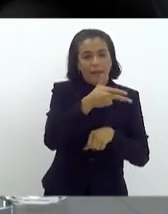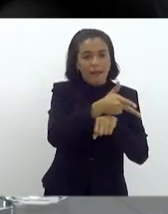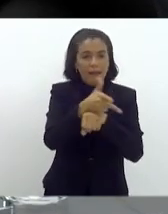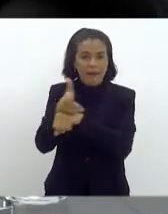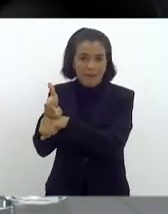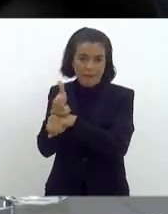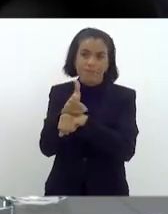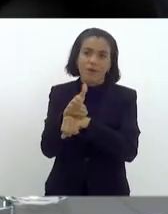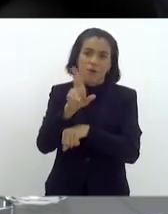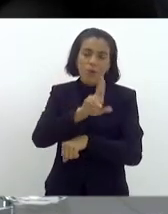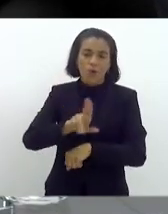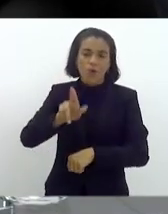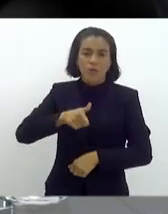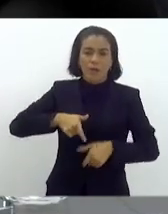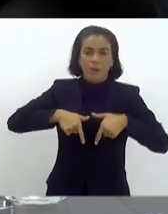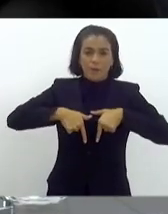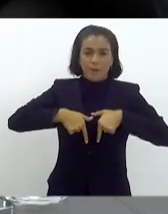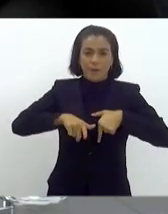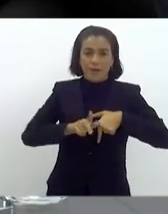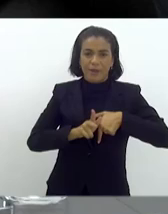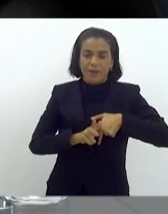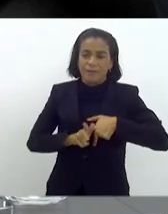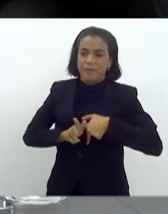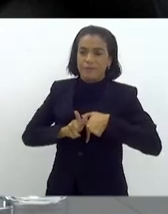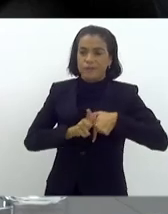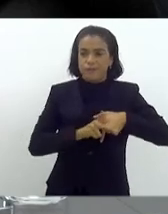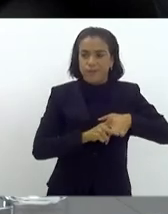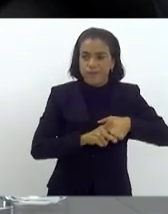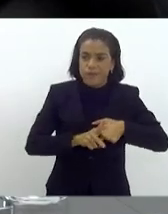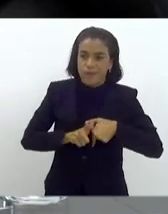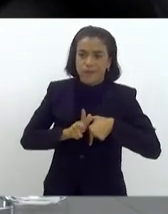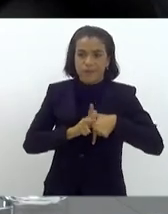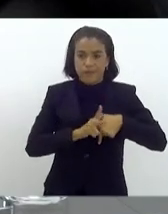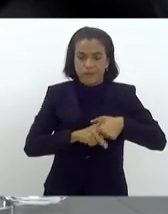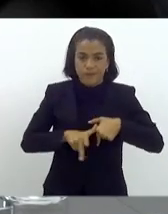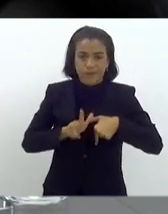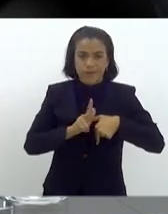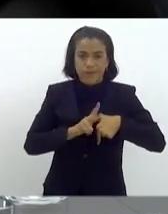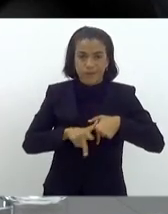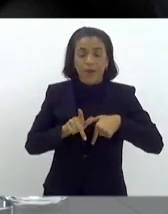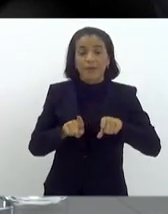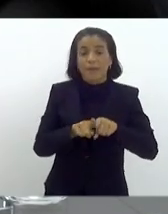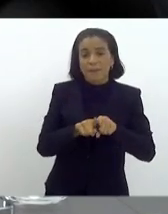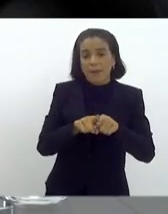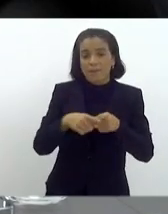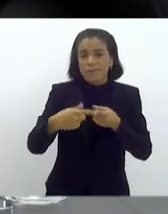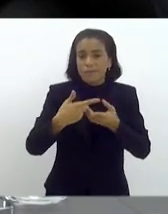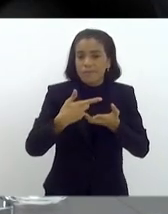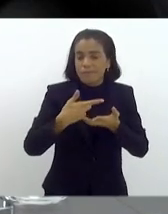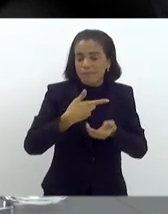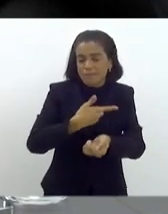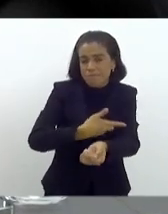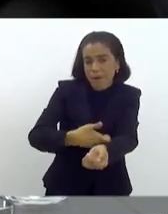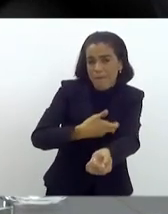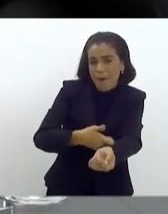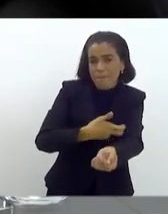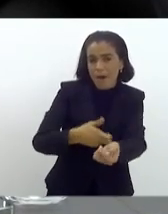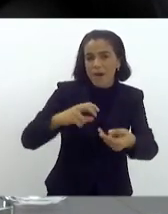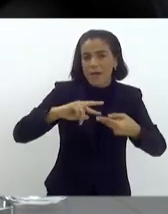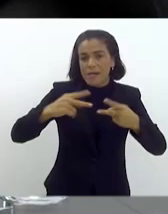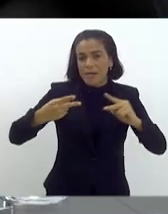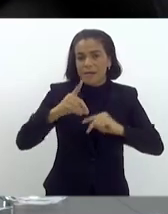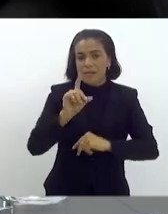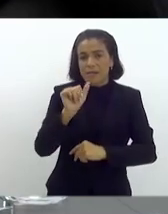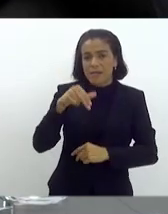policiais câmeras que os policiais militares estão utilizando recurso de Tecnologia de DNA então eu fiz um filtro aqui para nossa realidade